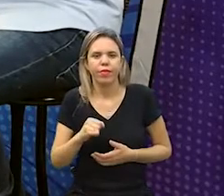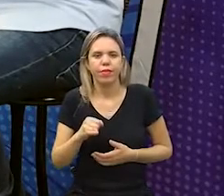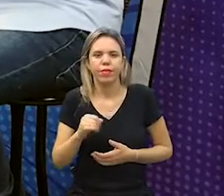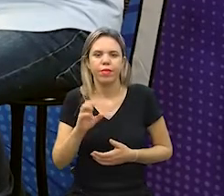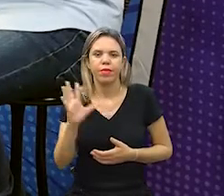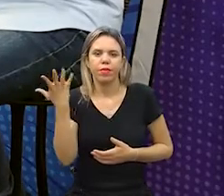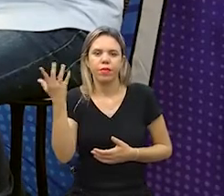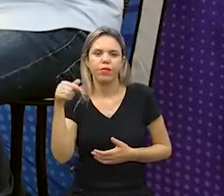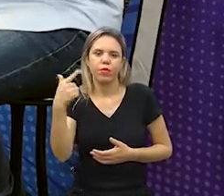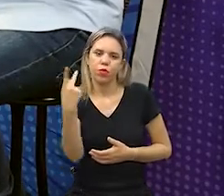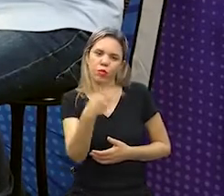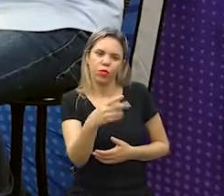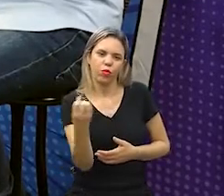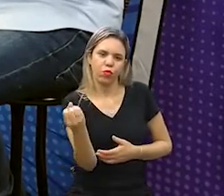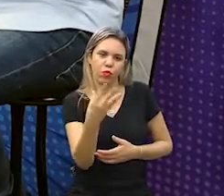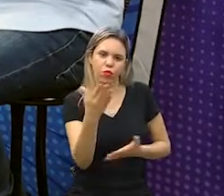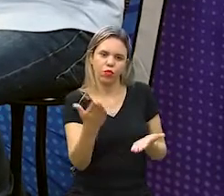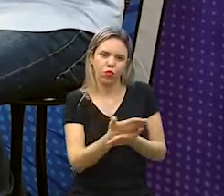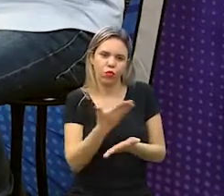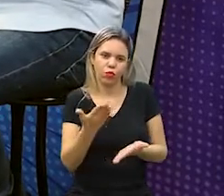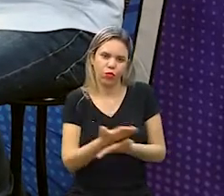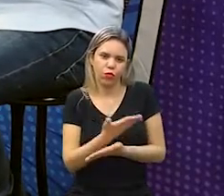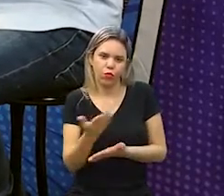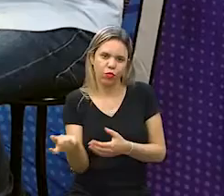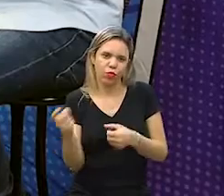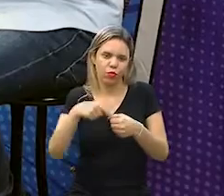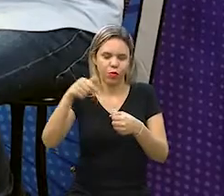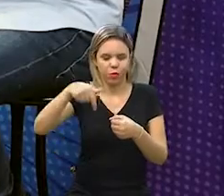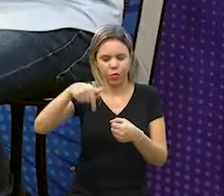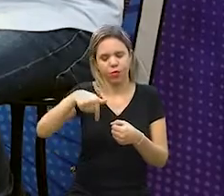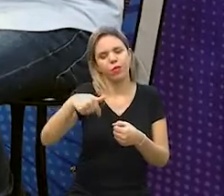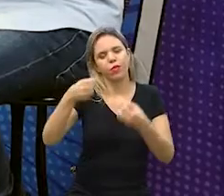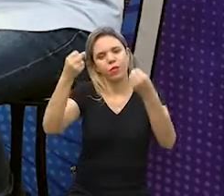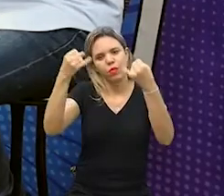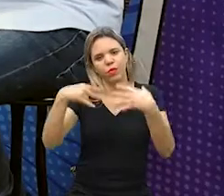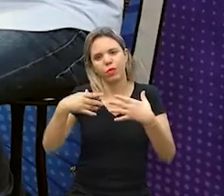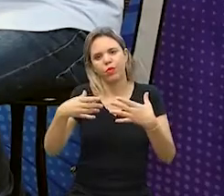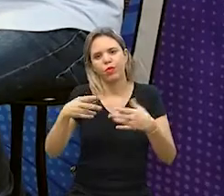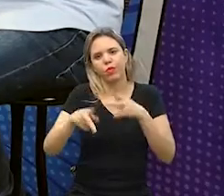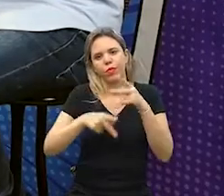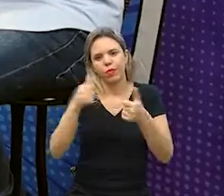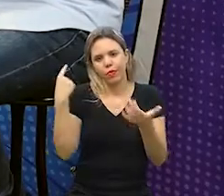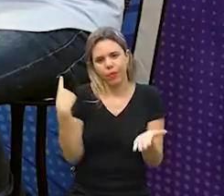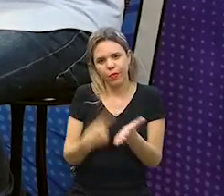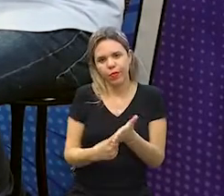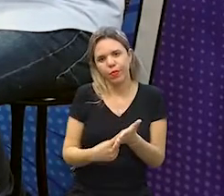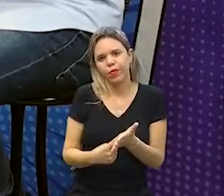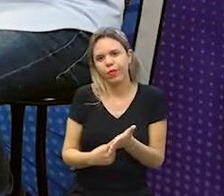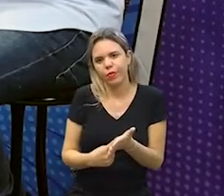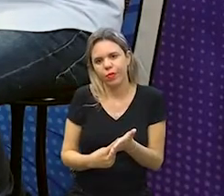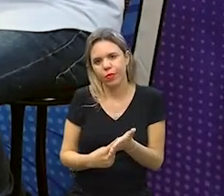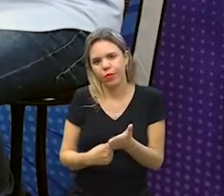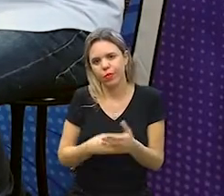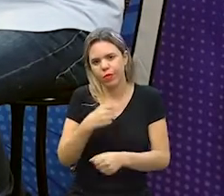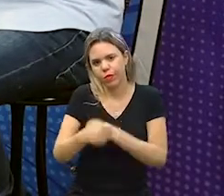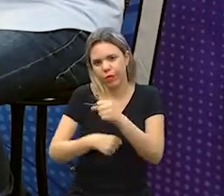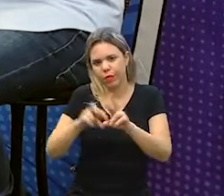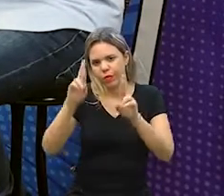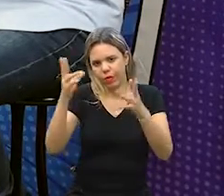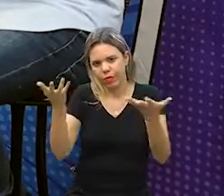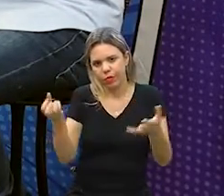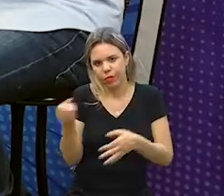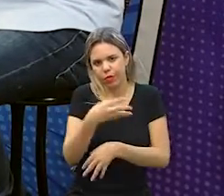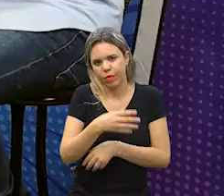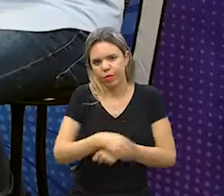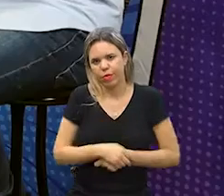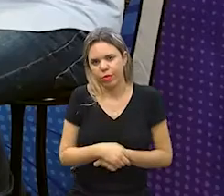obra saindo quentinha. Volta aqui no Universo para compartilhar com o nosso público. Combinado? Ano que vem, se Deus quiser, vamos ter